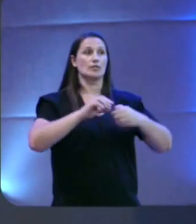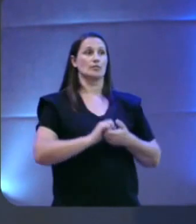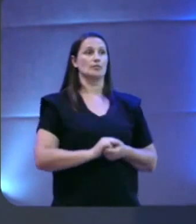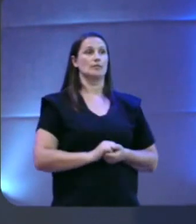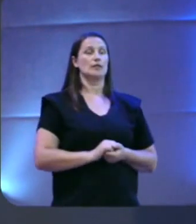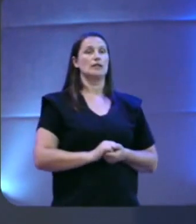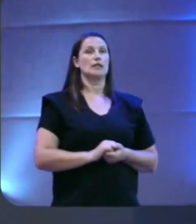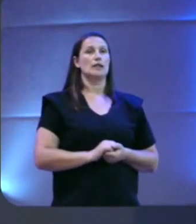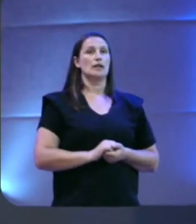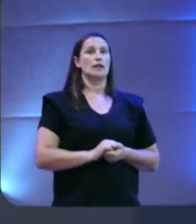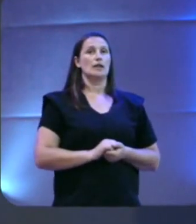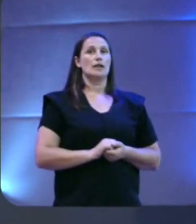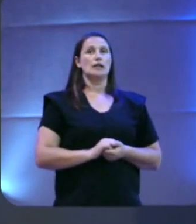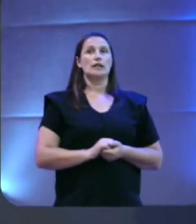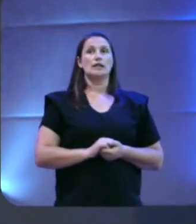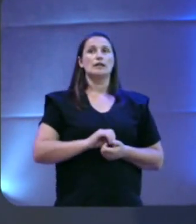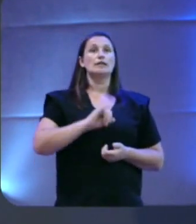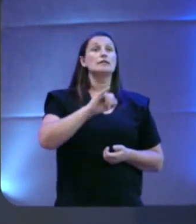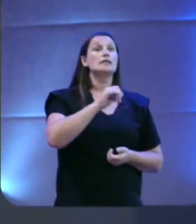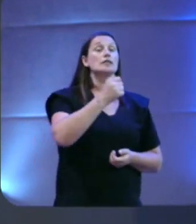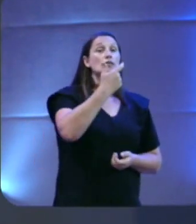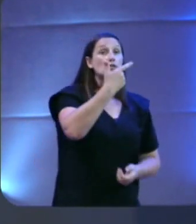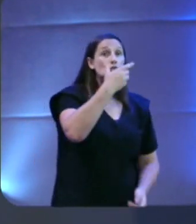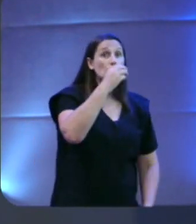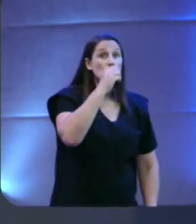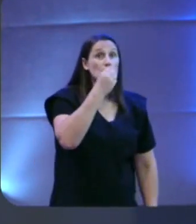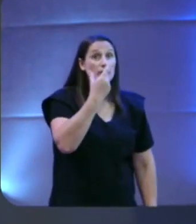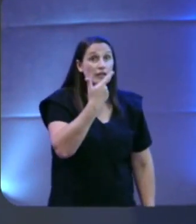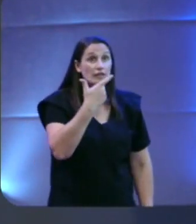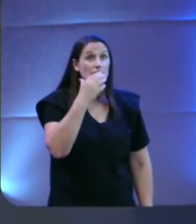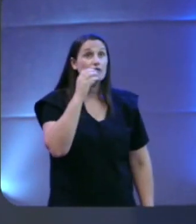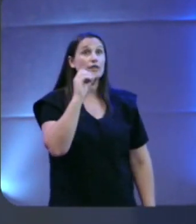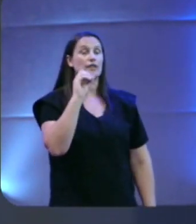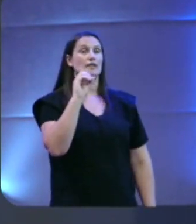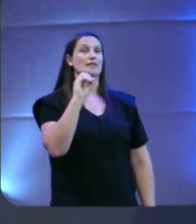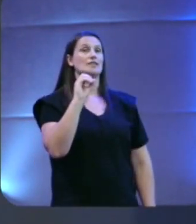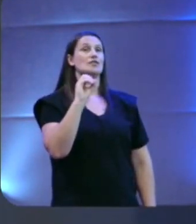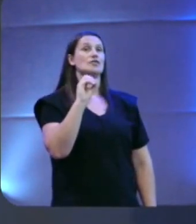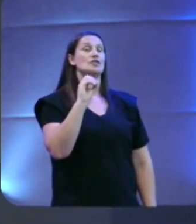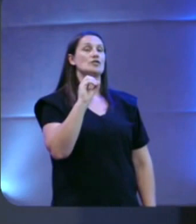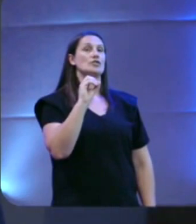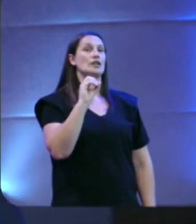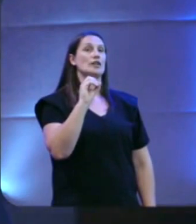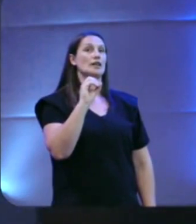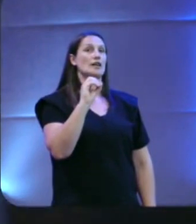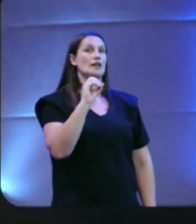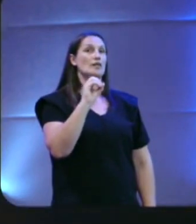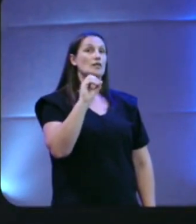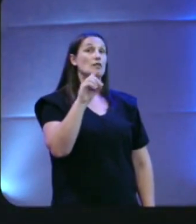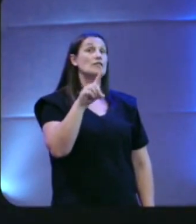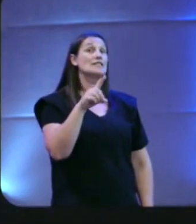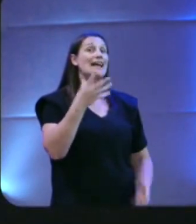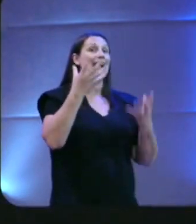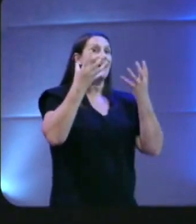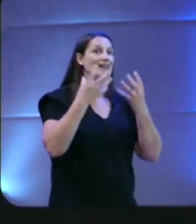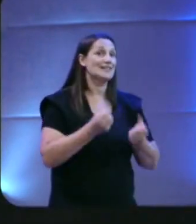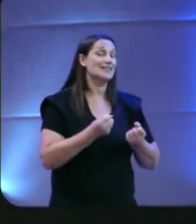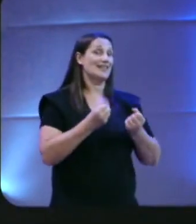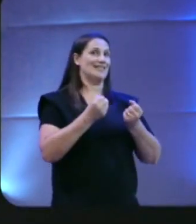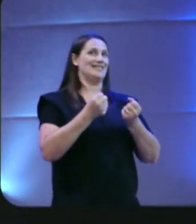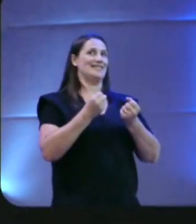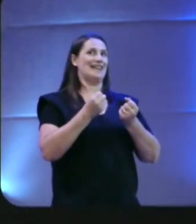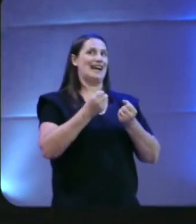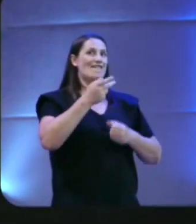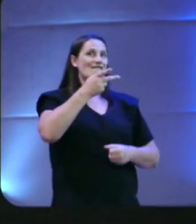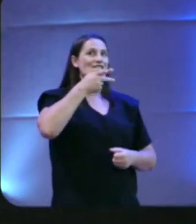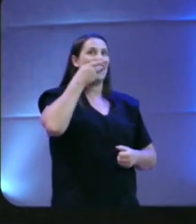2020 você topar falar sobre Deus para alguém, aproximar alguém de